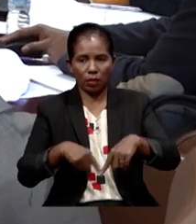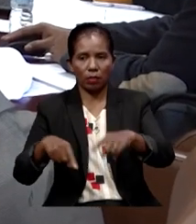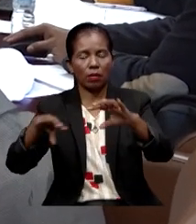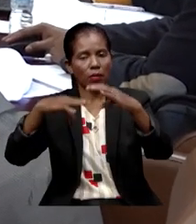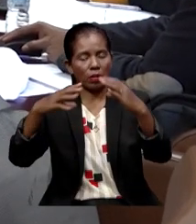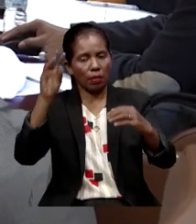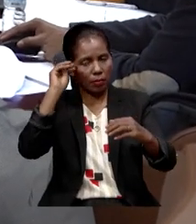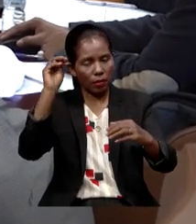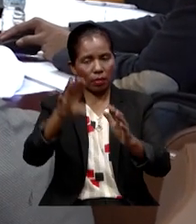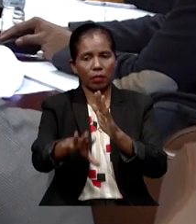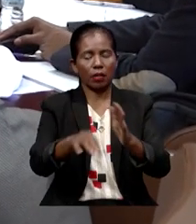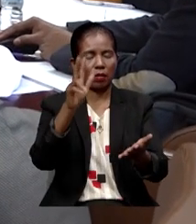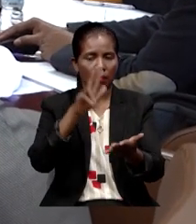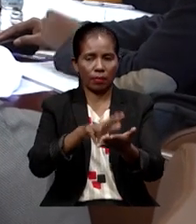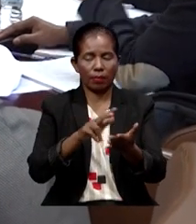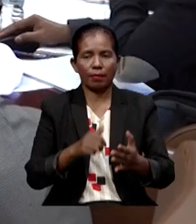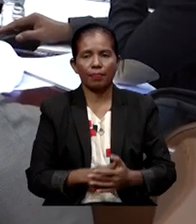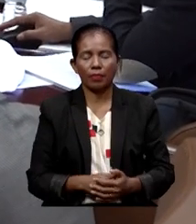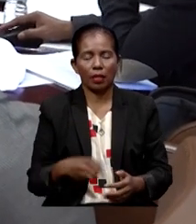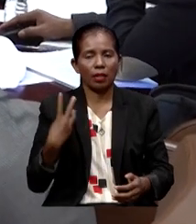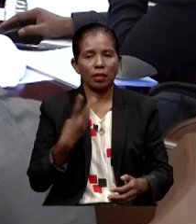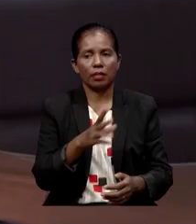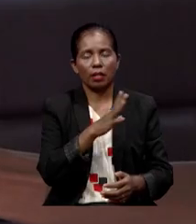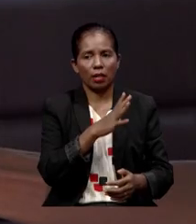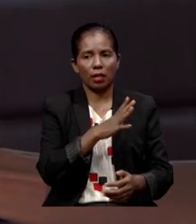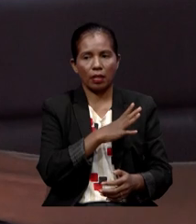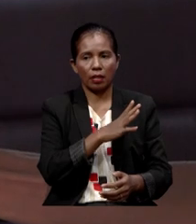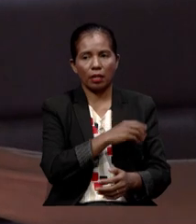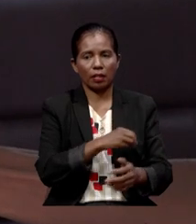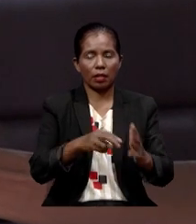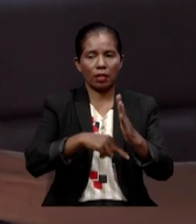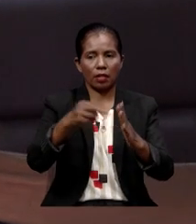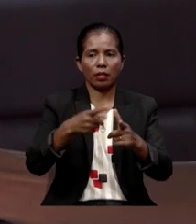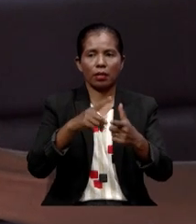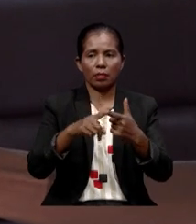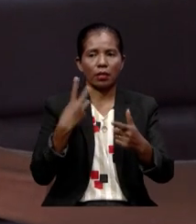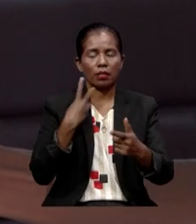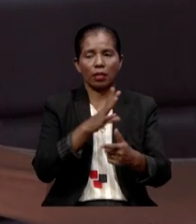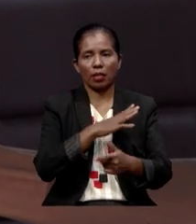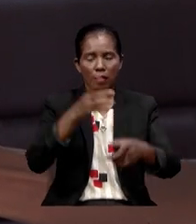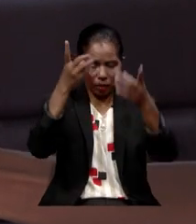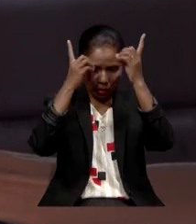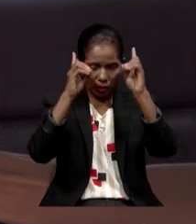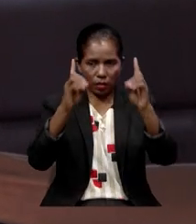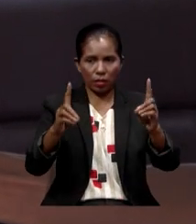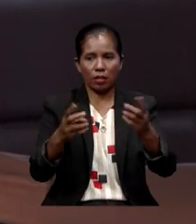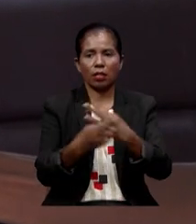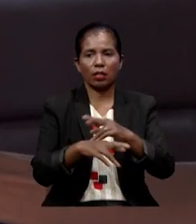conselho ministro, ou de reta na aprovação. Tem se ralou o relatório para nível alto, depois tem decisão, o resultado